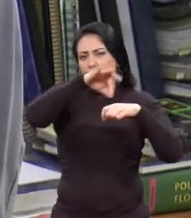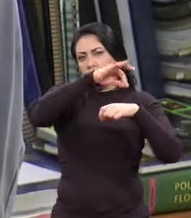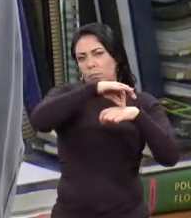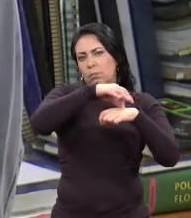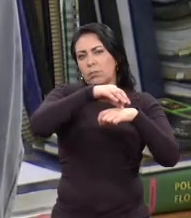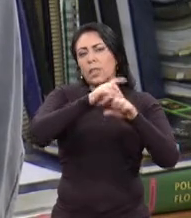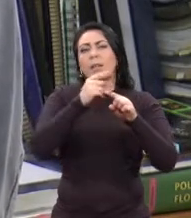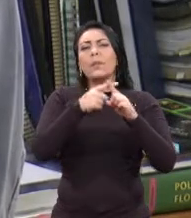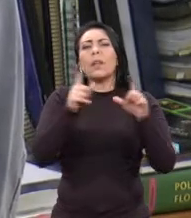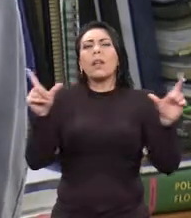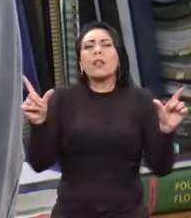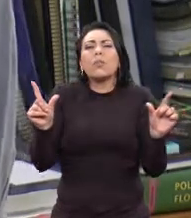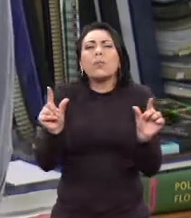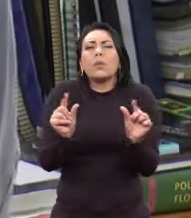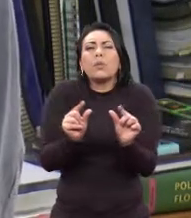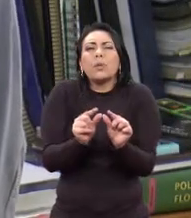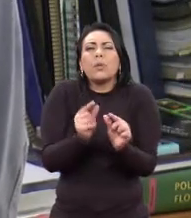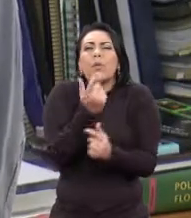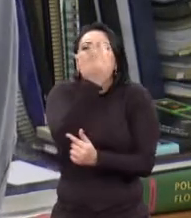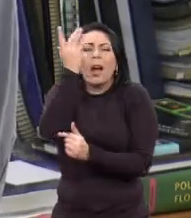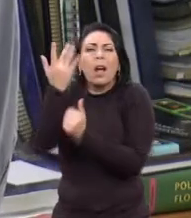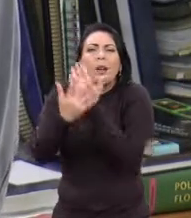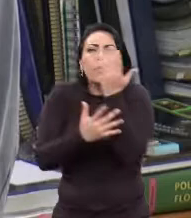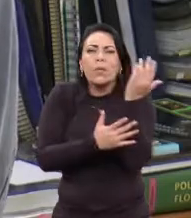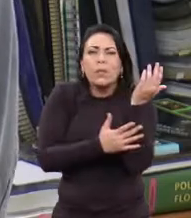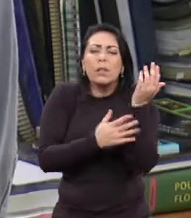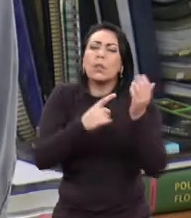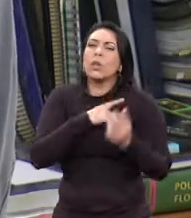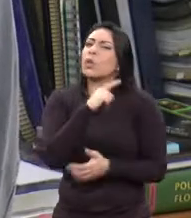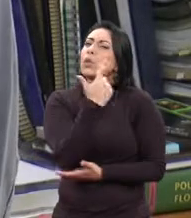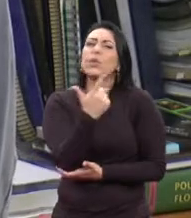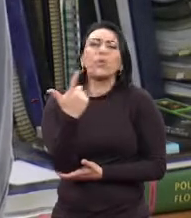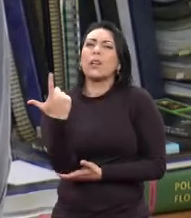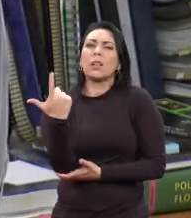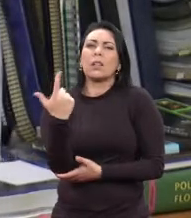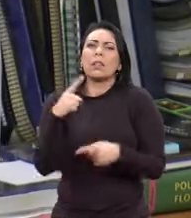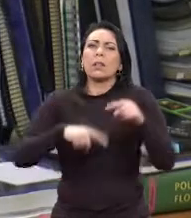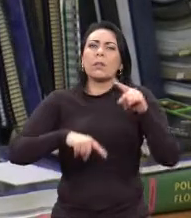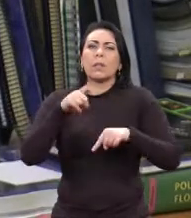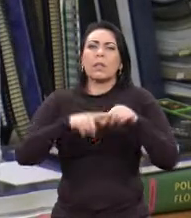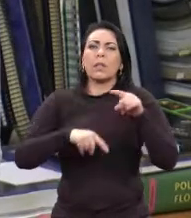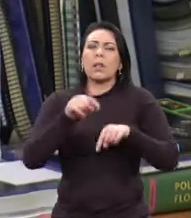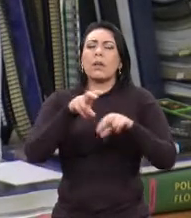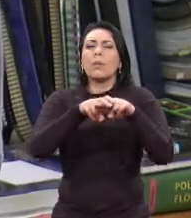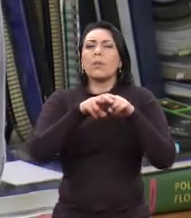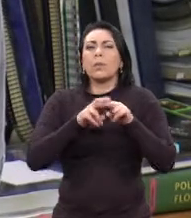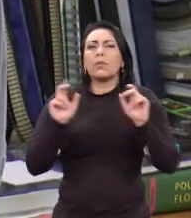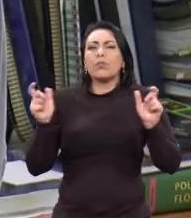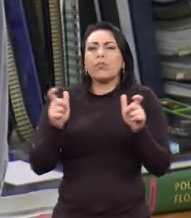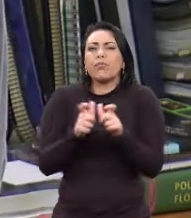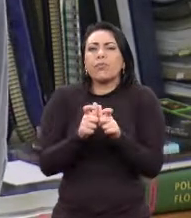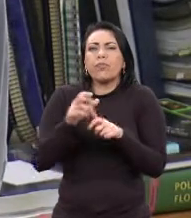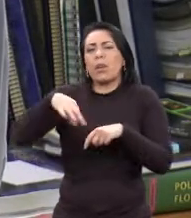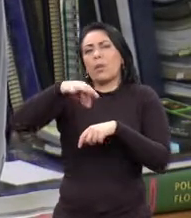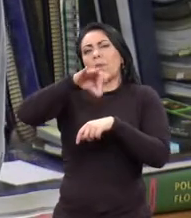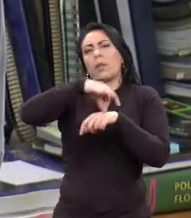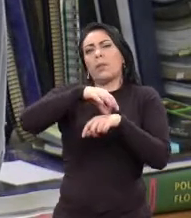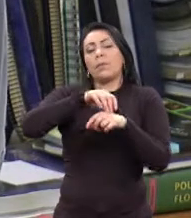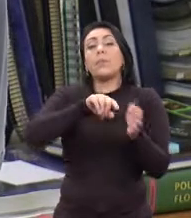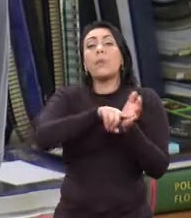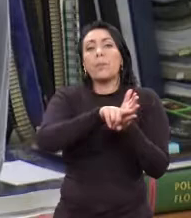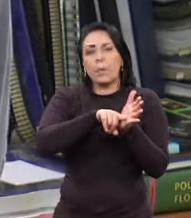e redução da mata nativa, a disponibilidade desse tipo de